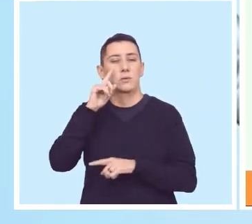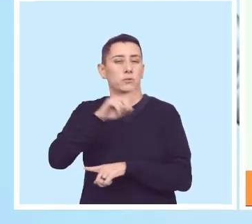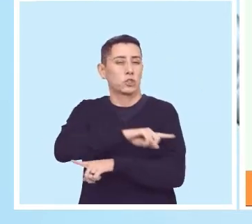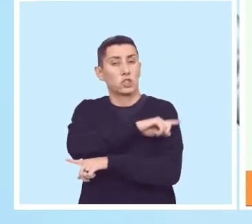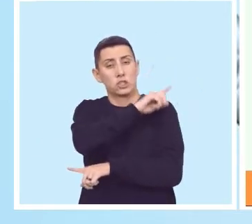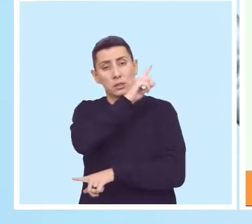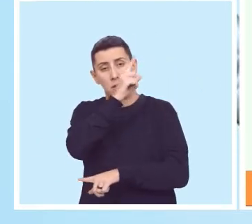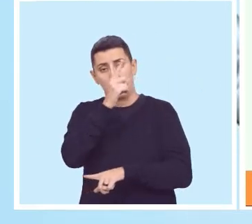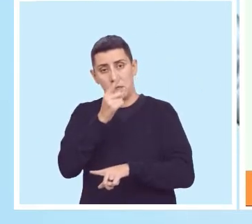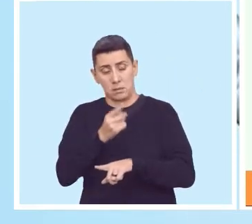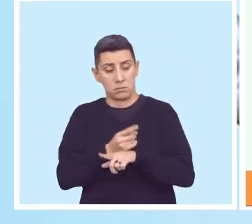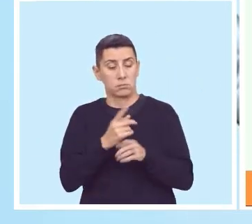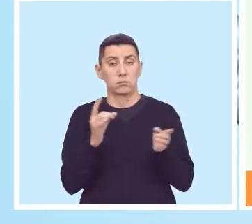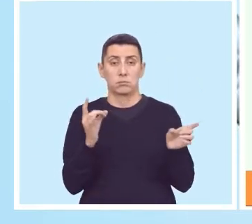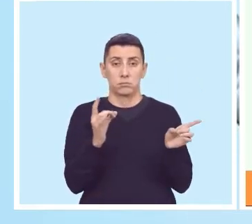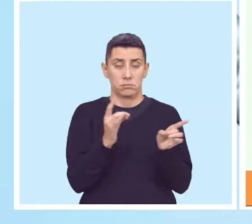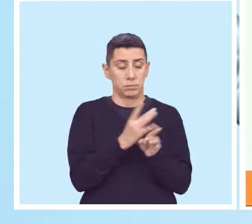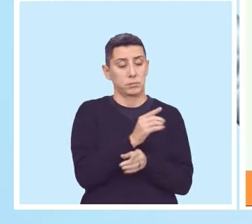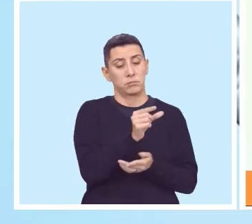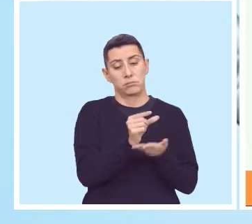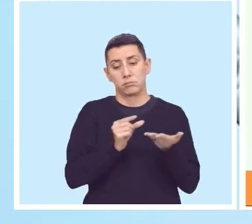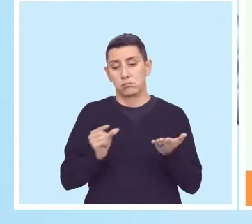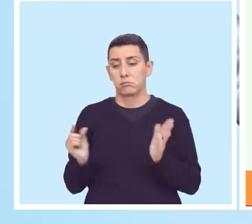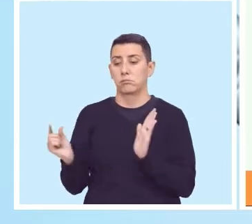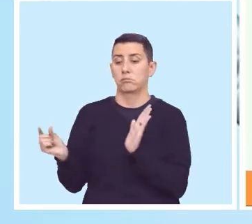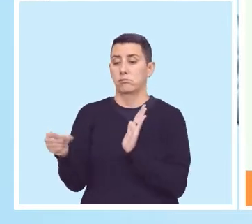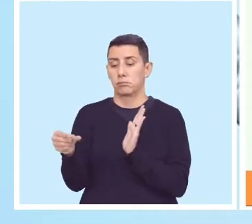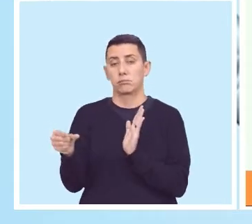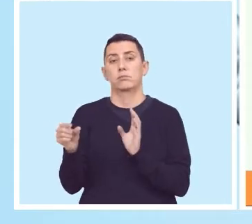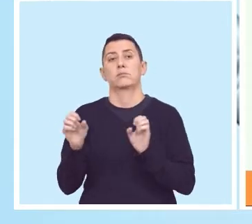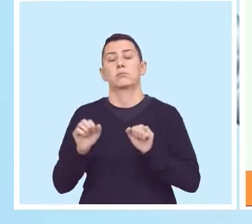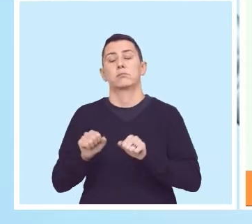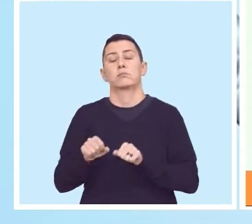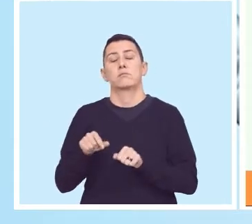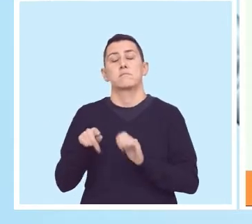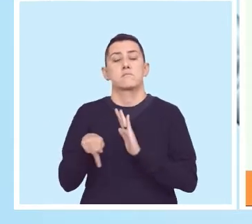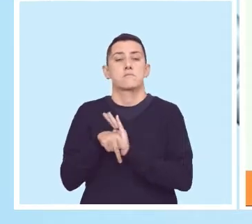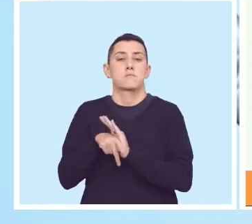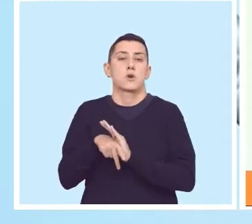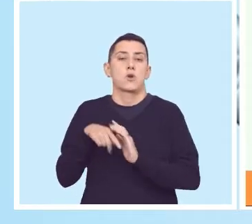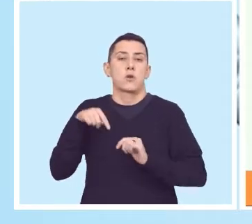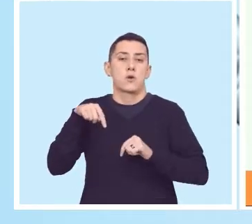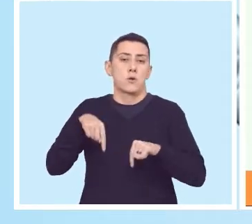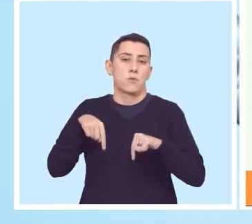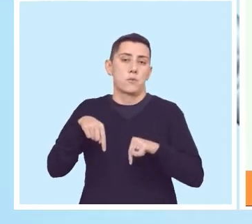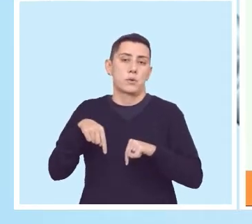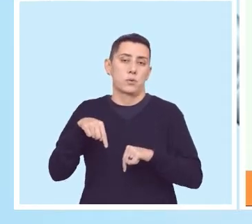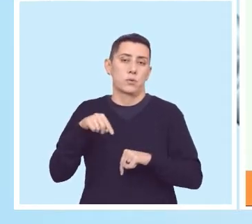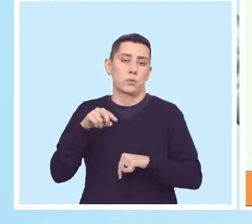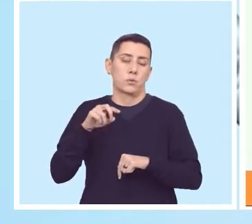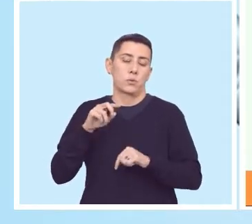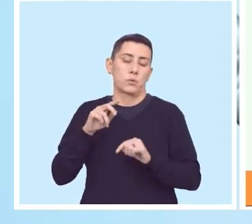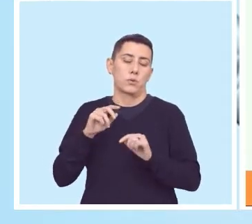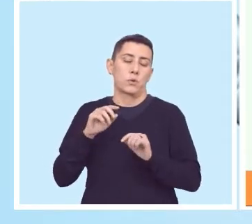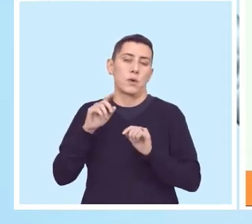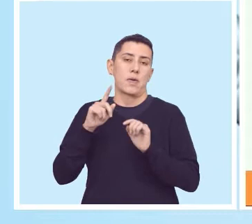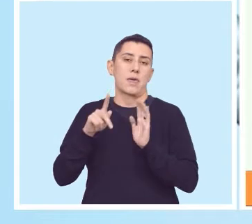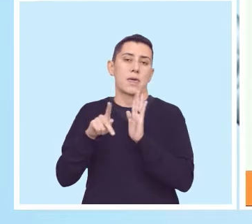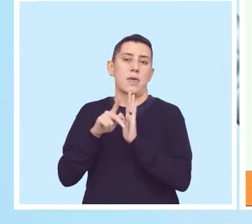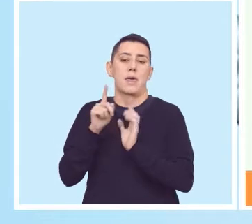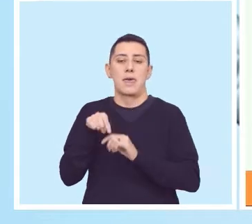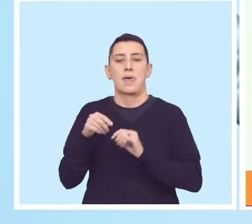nós levávamos essas imagens para dentro da nossa infraestrutura, né? Para dentro da nossa infraestrutura de base de